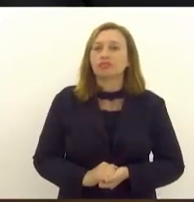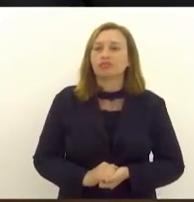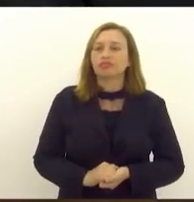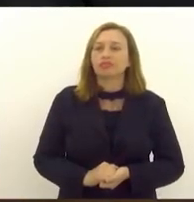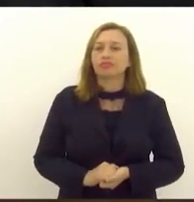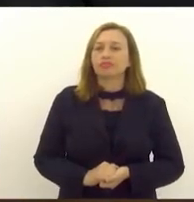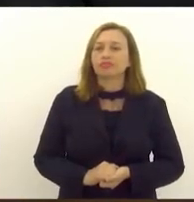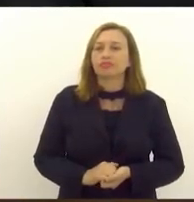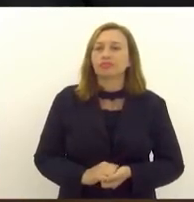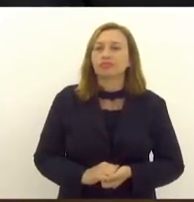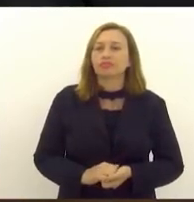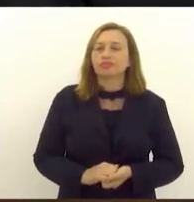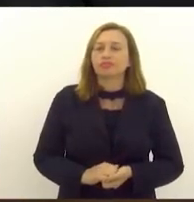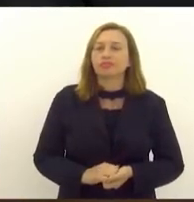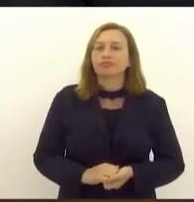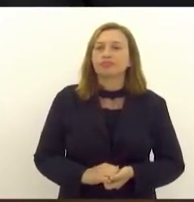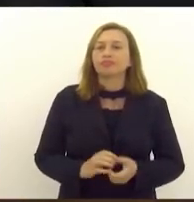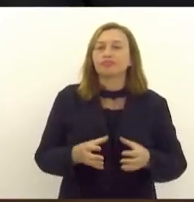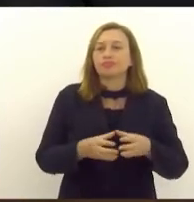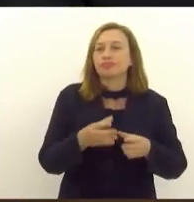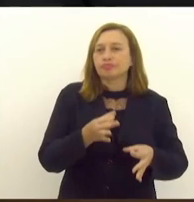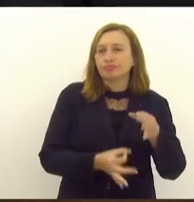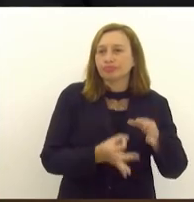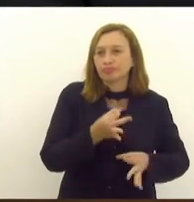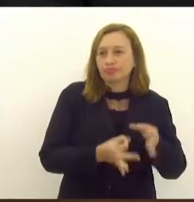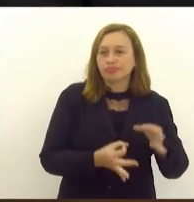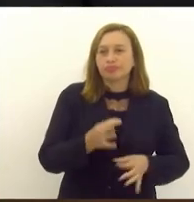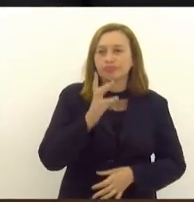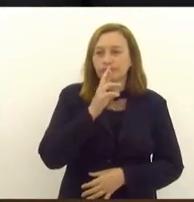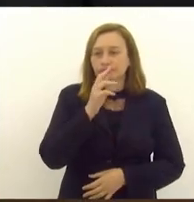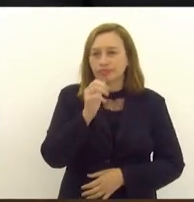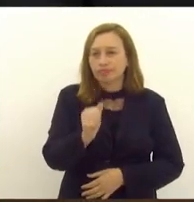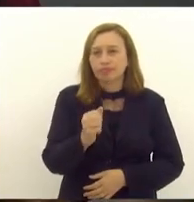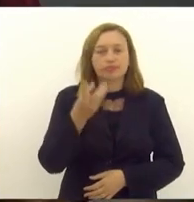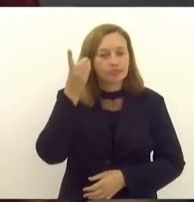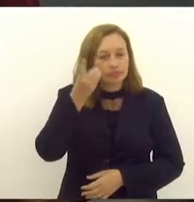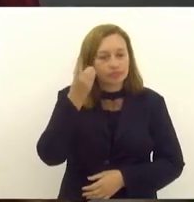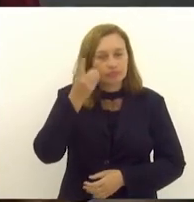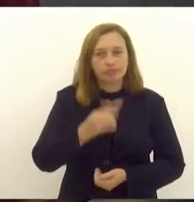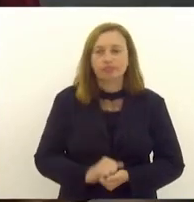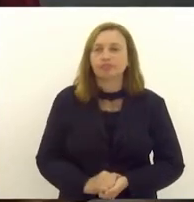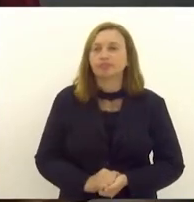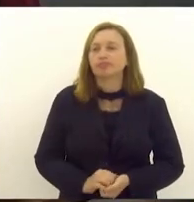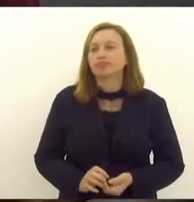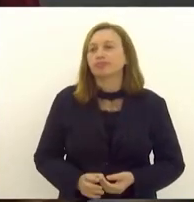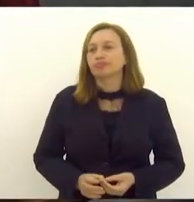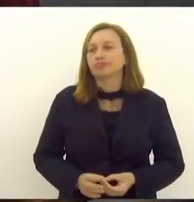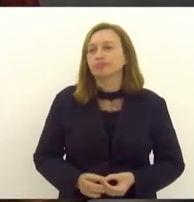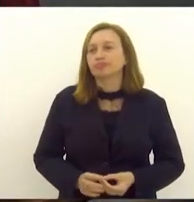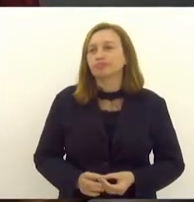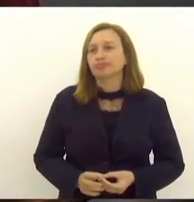para emitir parecer da Constituição e justiça Rodrigo Amorim Deputado Rodrigo Amorim